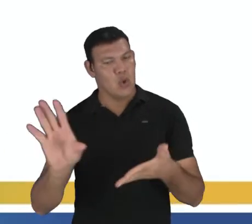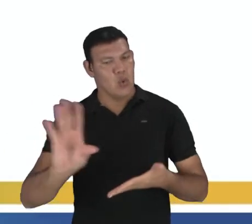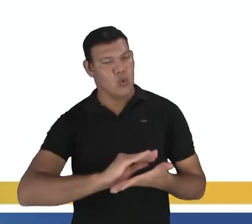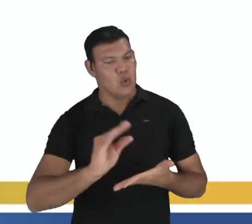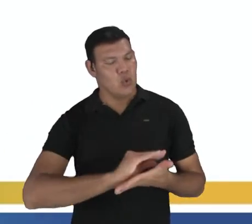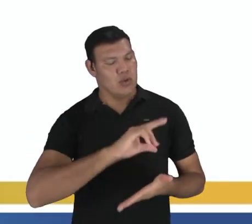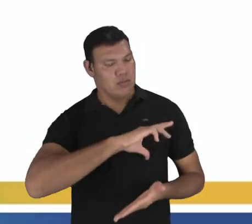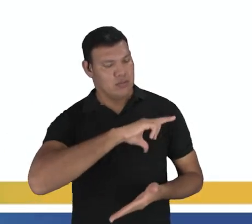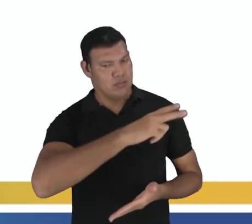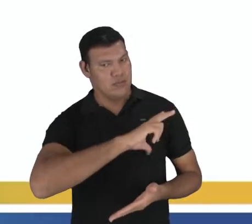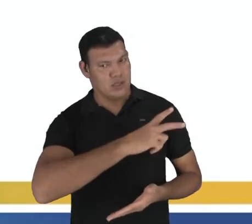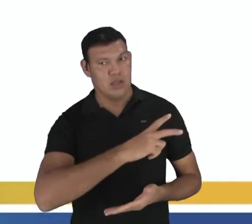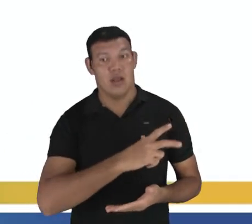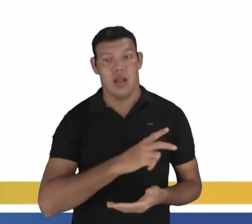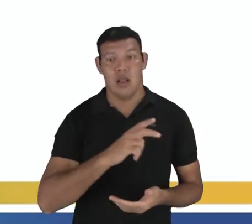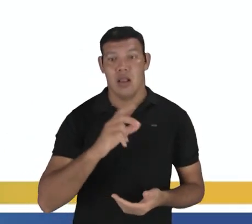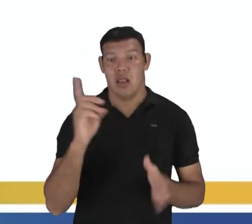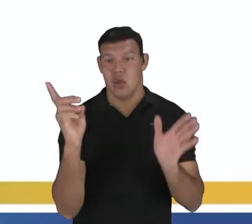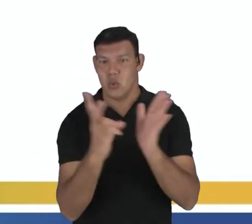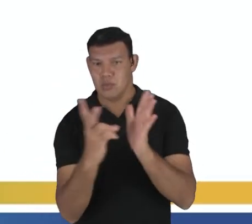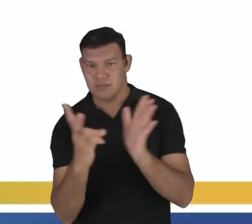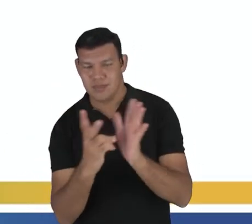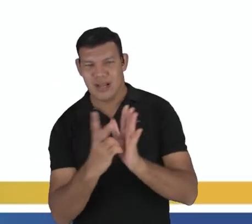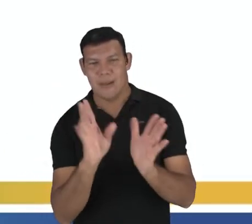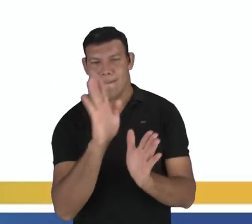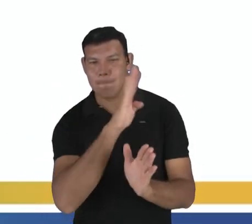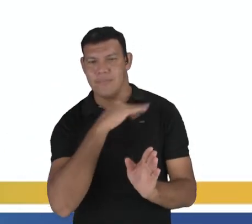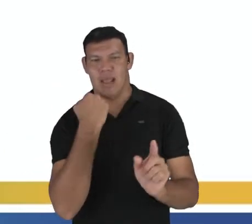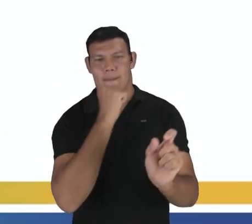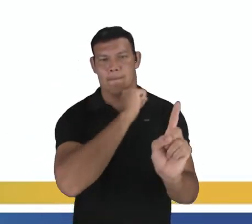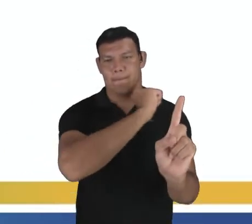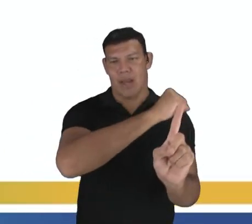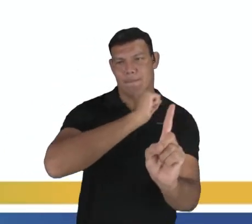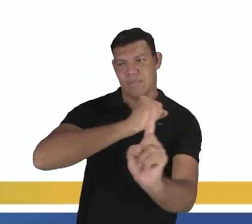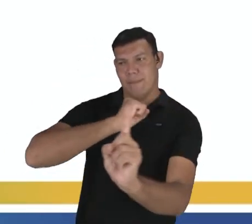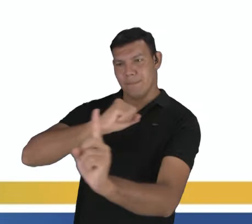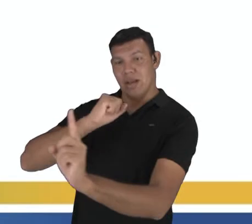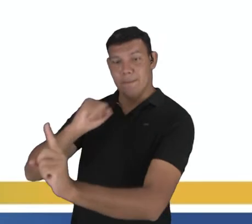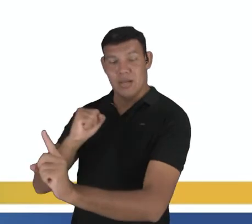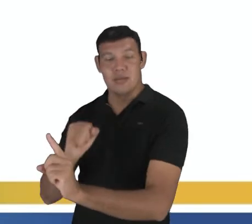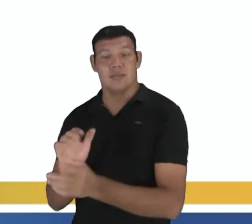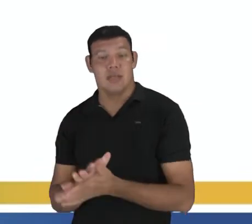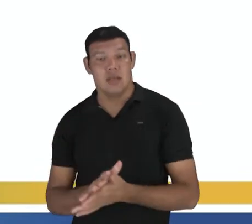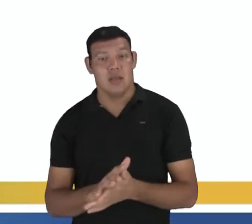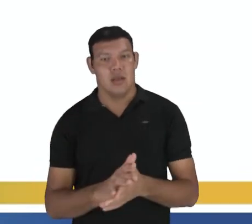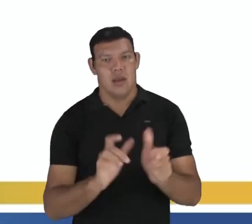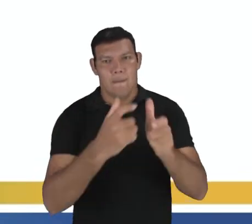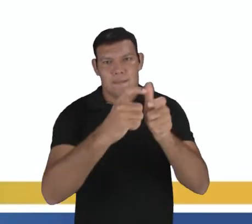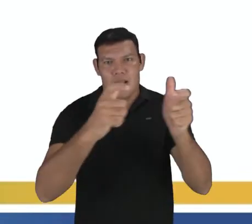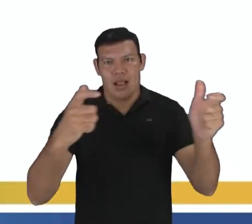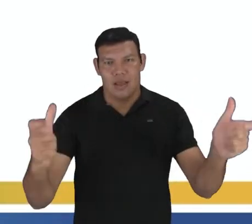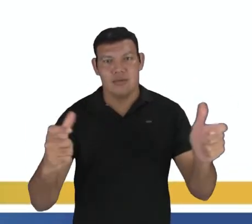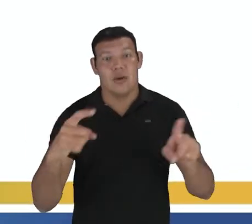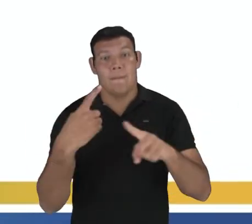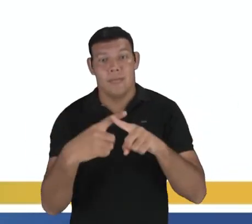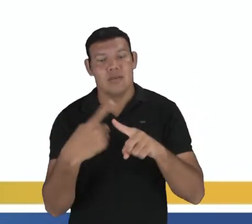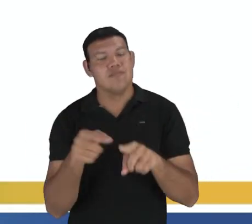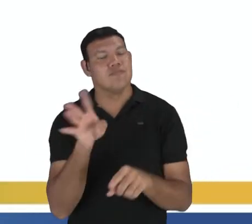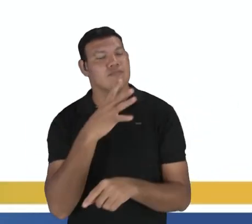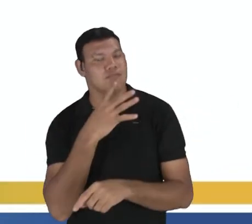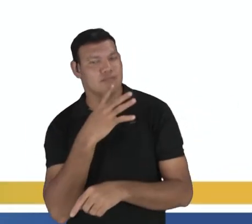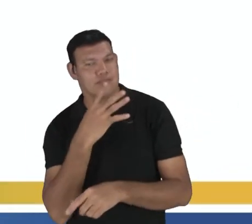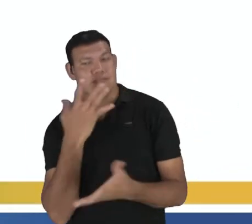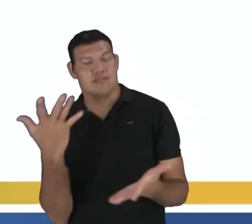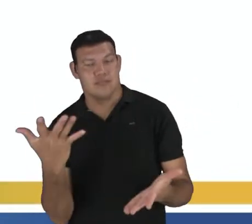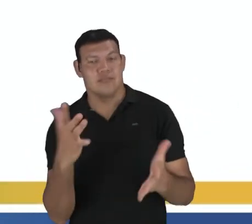disso, os índios foram sendo exterminados, né? E o grau de evolução das comunidades negras era maior, pois eles já